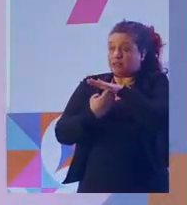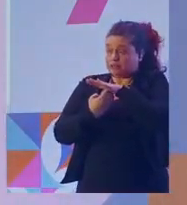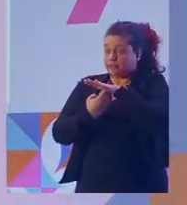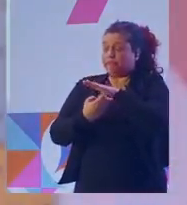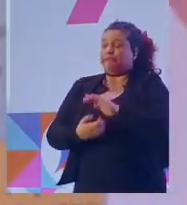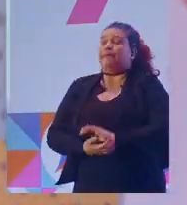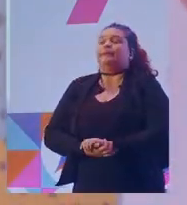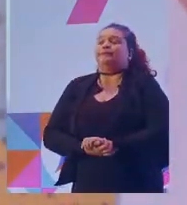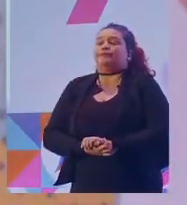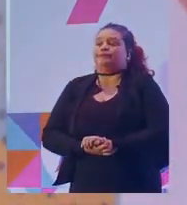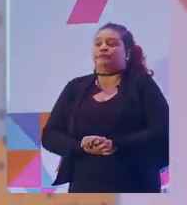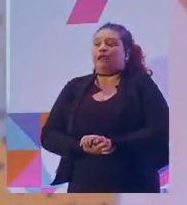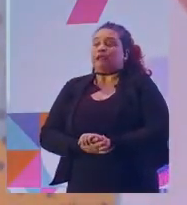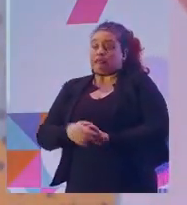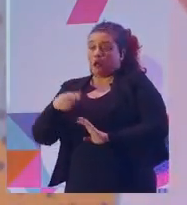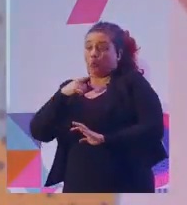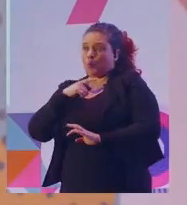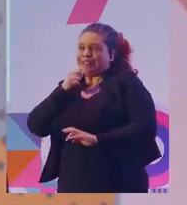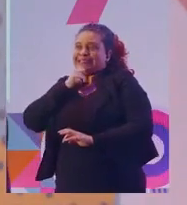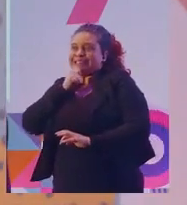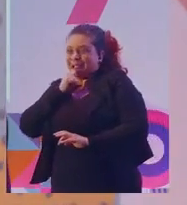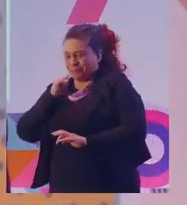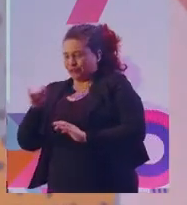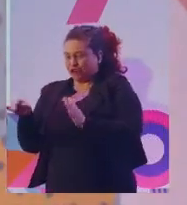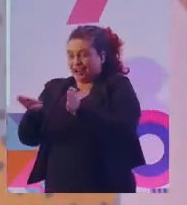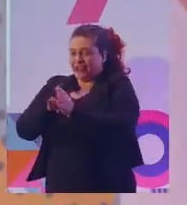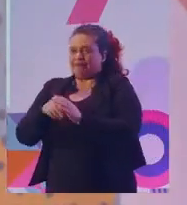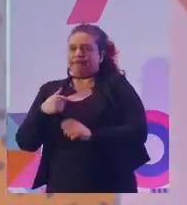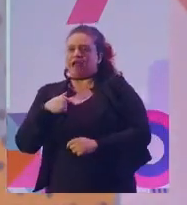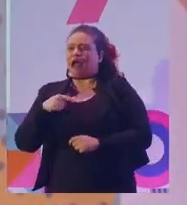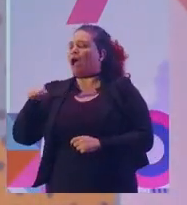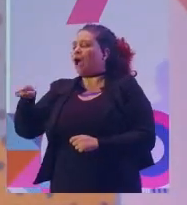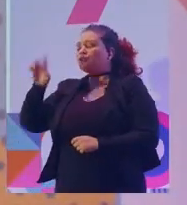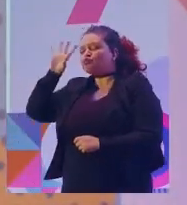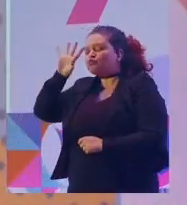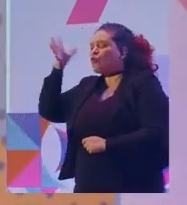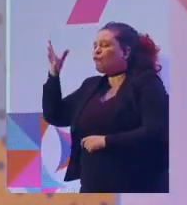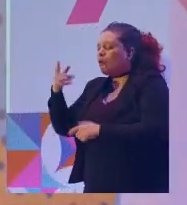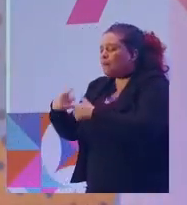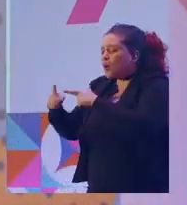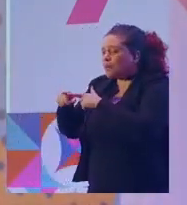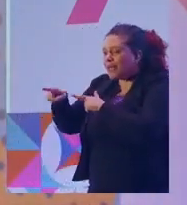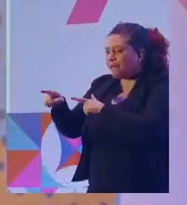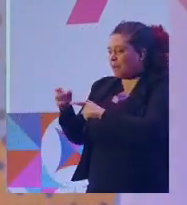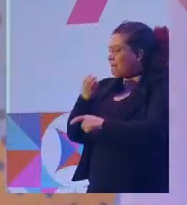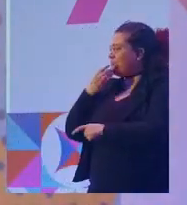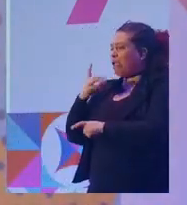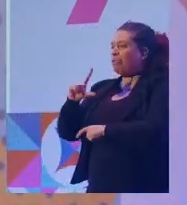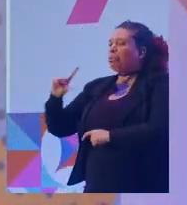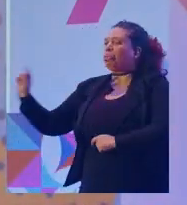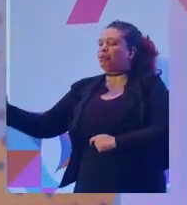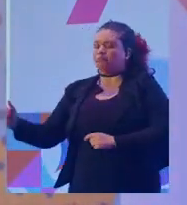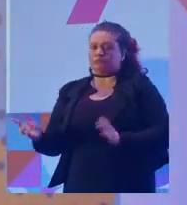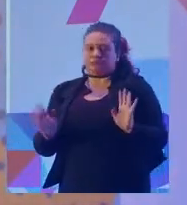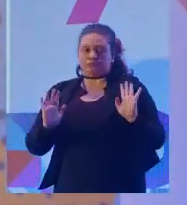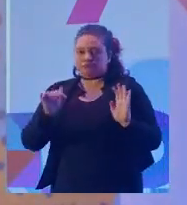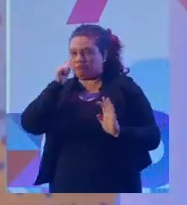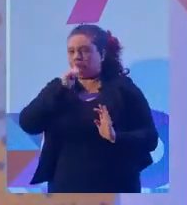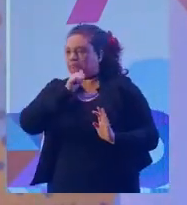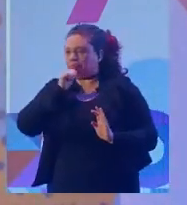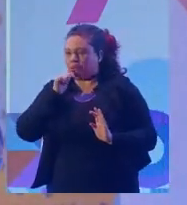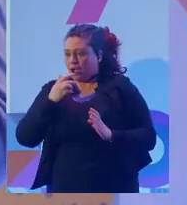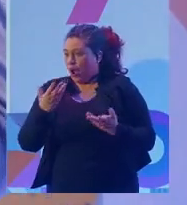arquiteto chegava, falava, sua solução é essa aqui, está bem, e depois ir embora. E hoje